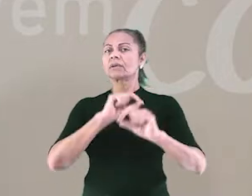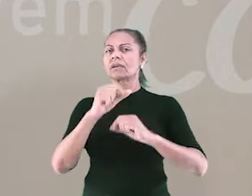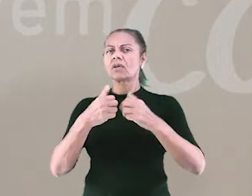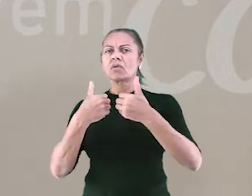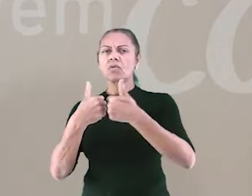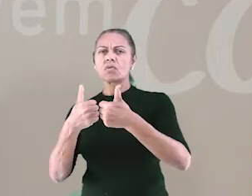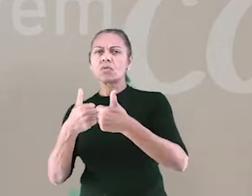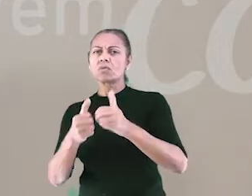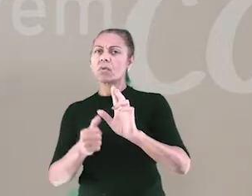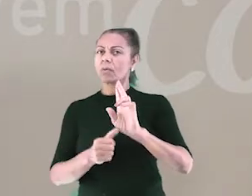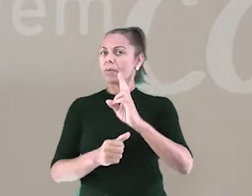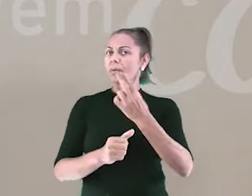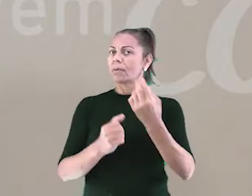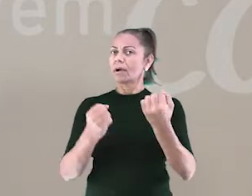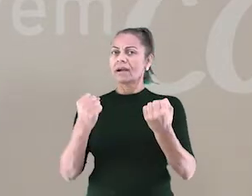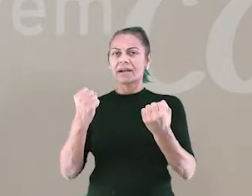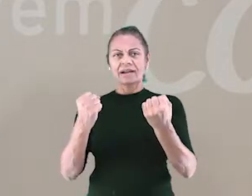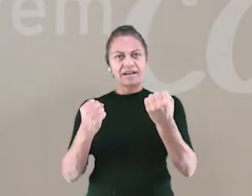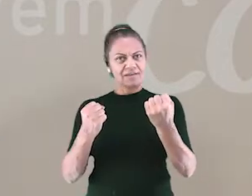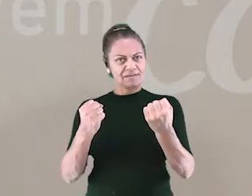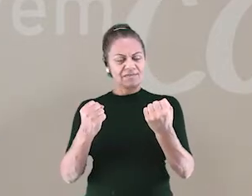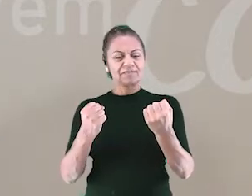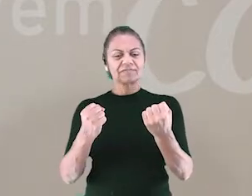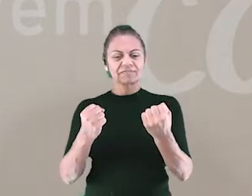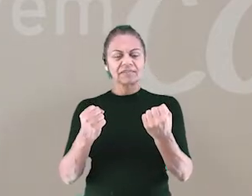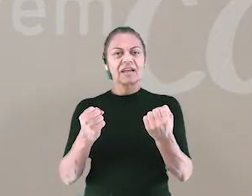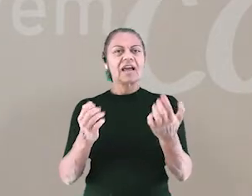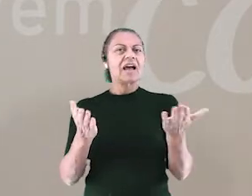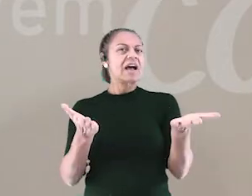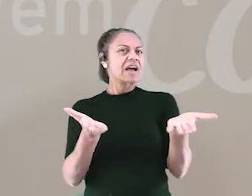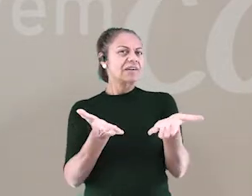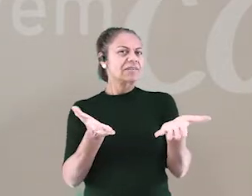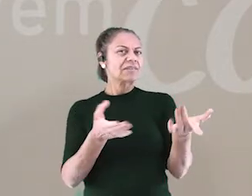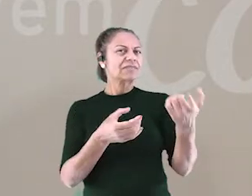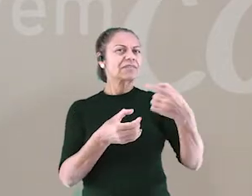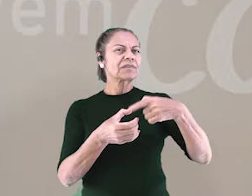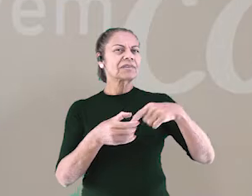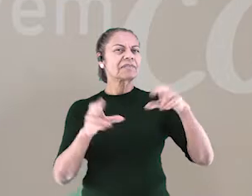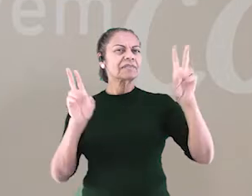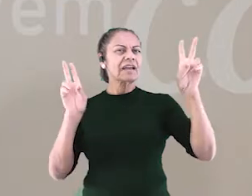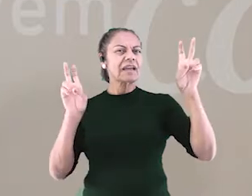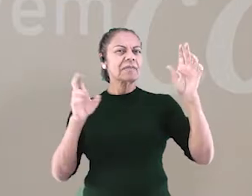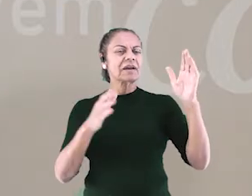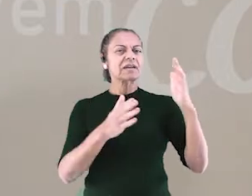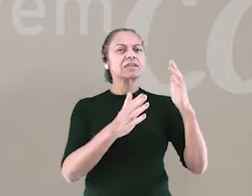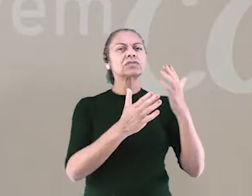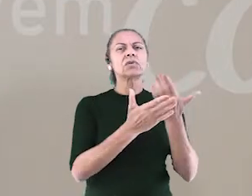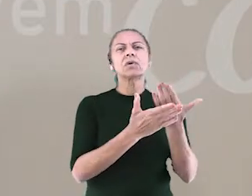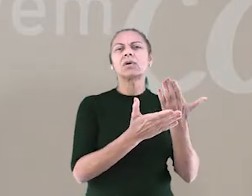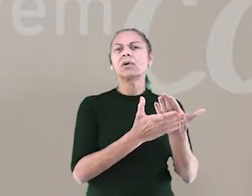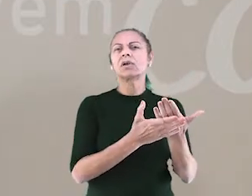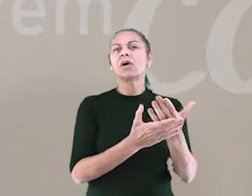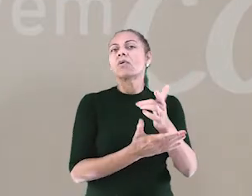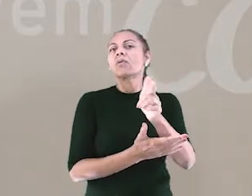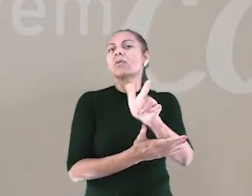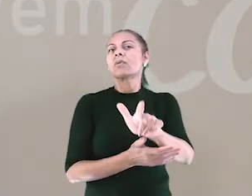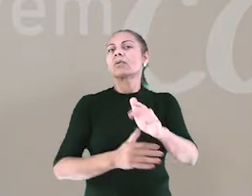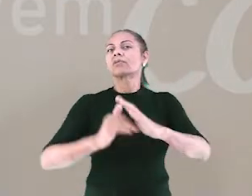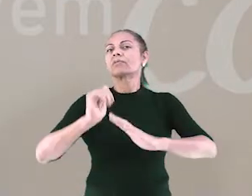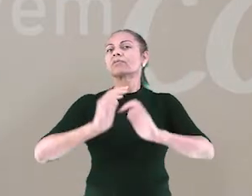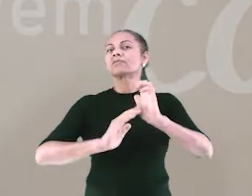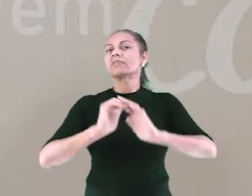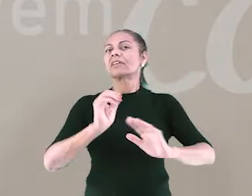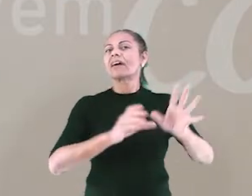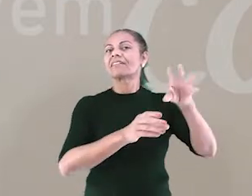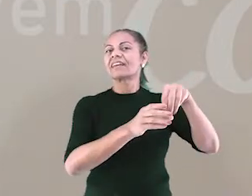Esse veículo pode ser um ônibus ou até mesmo um carro. Agora, voltando ao assunto da escola, vamos